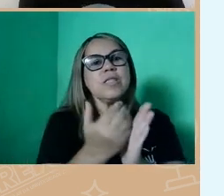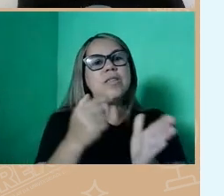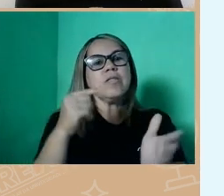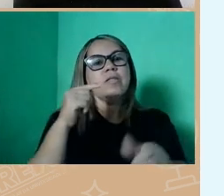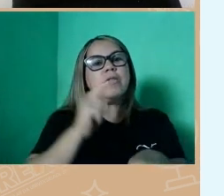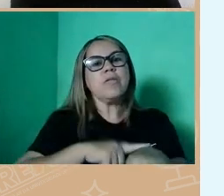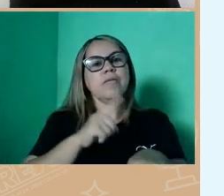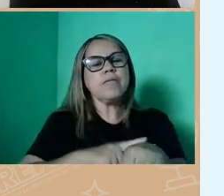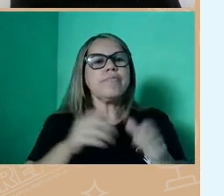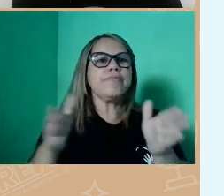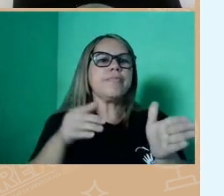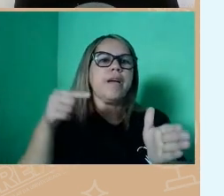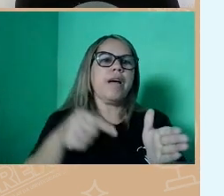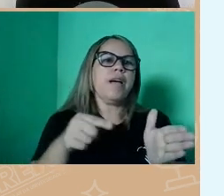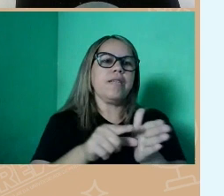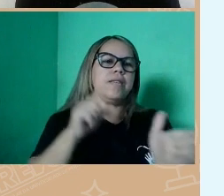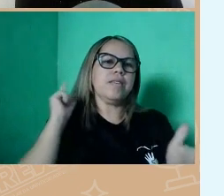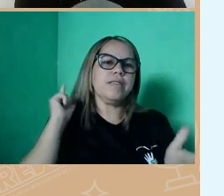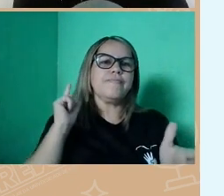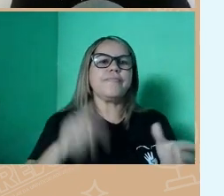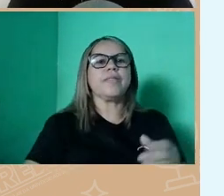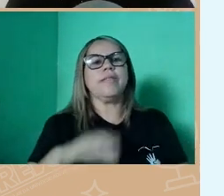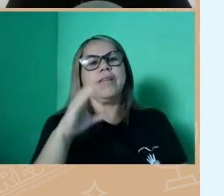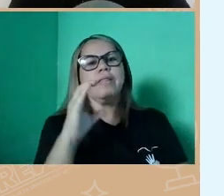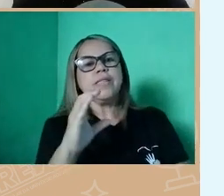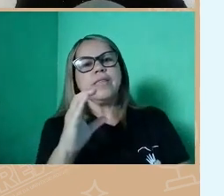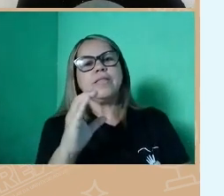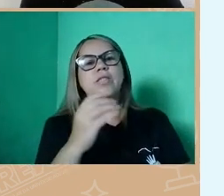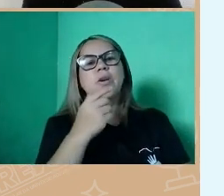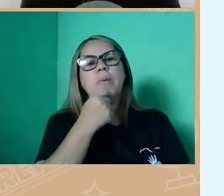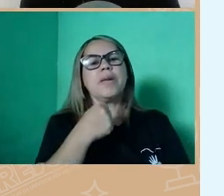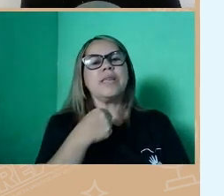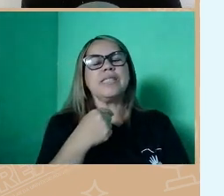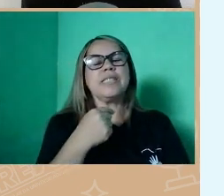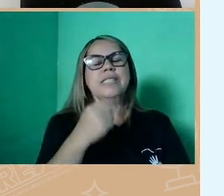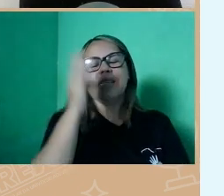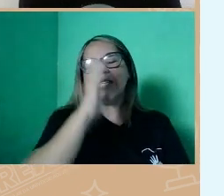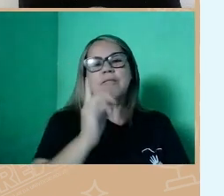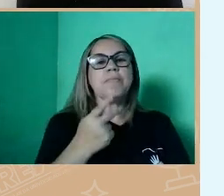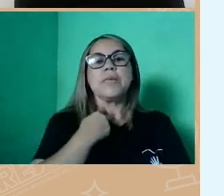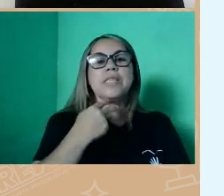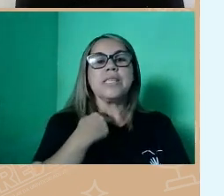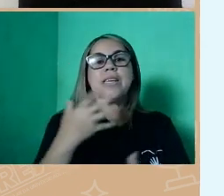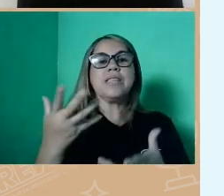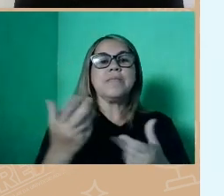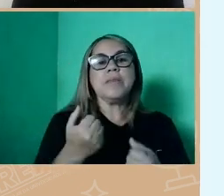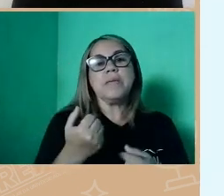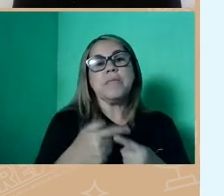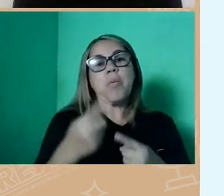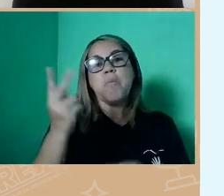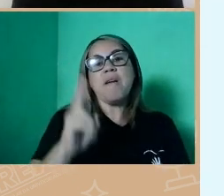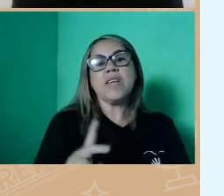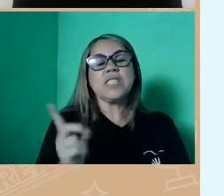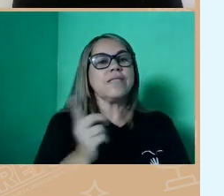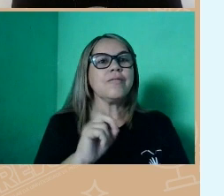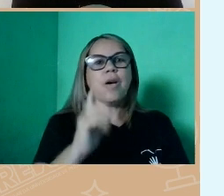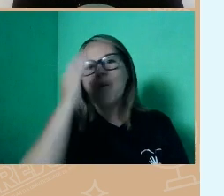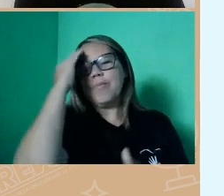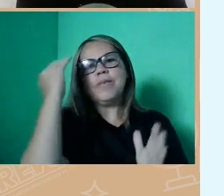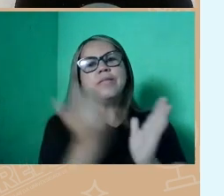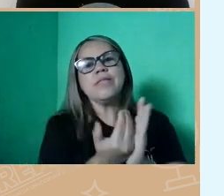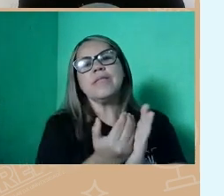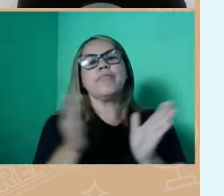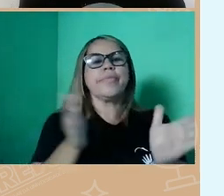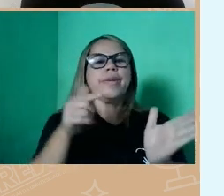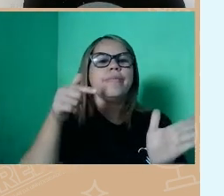contrato pré-estabelecido. Letra C. O brasileiro não poderia receber o valor uma vez que não cumpriu o tempo de contrato